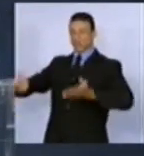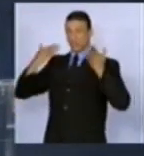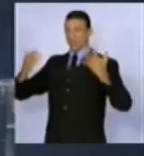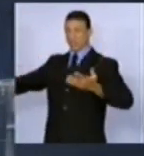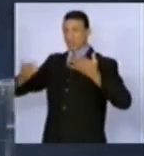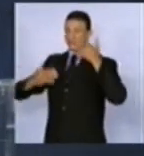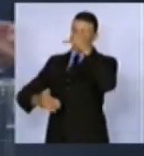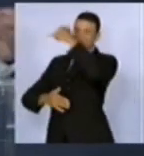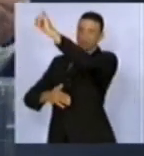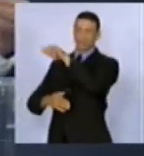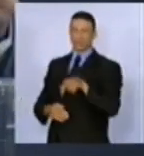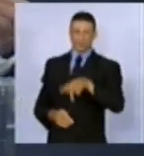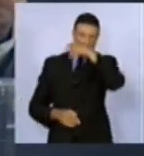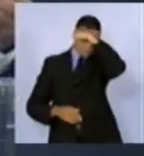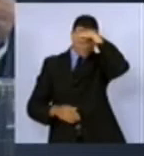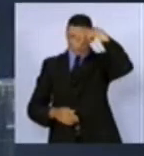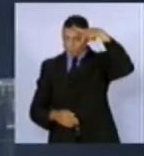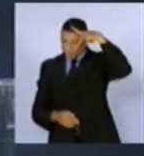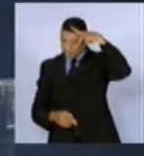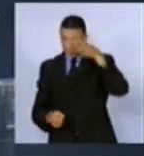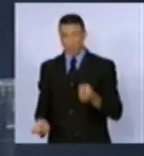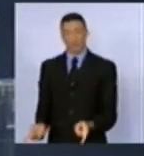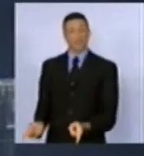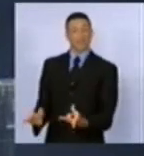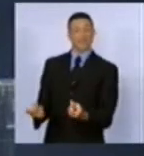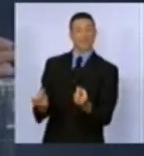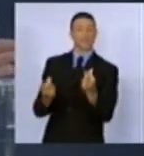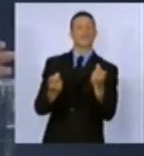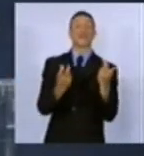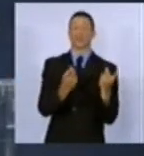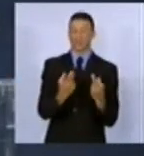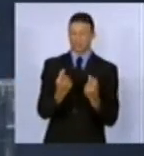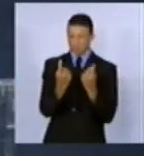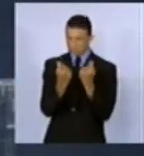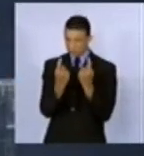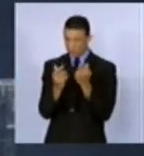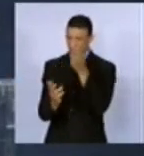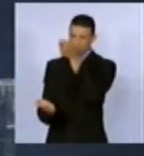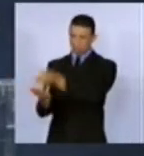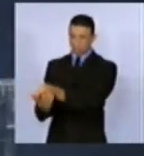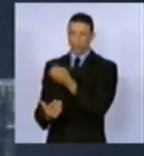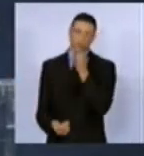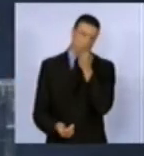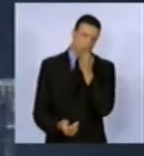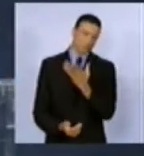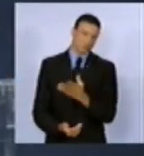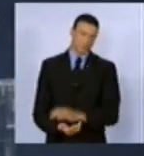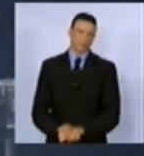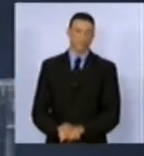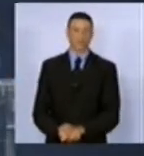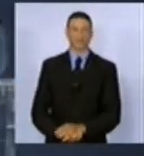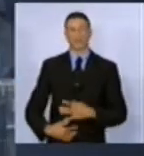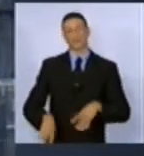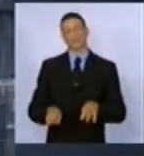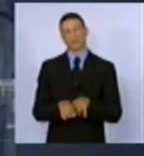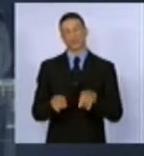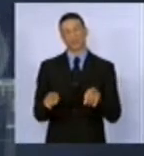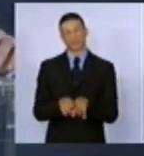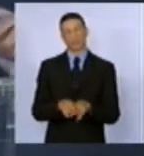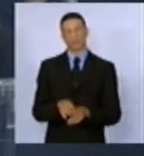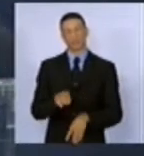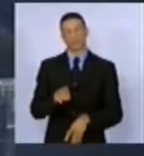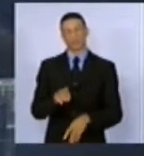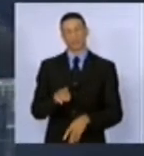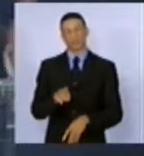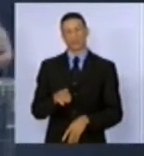Paulo ganha vende esses créditos e isso é remunerado Por que é bom da mesma forma a